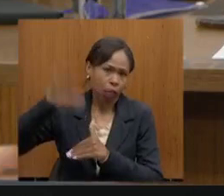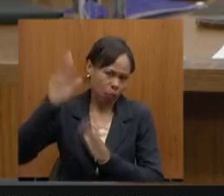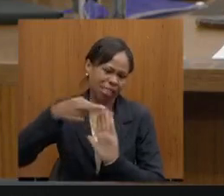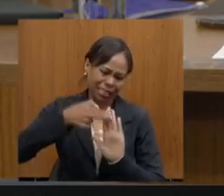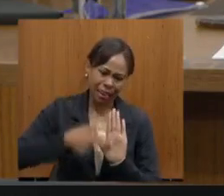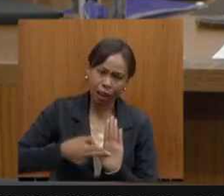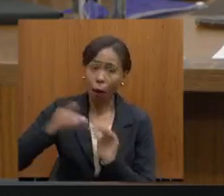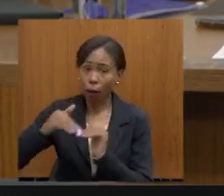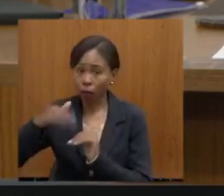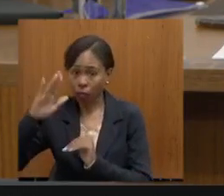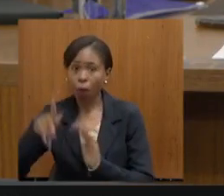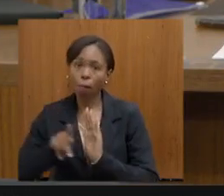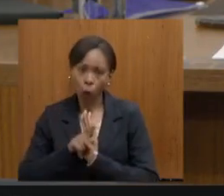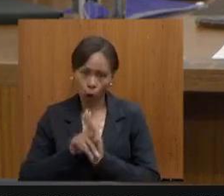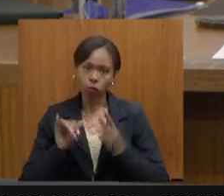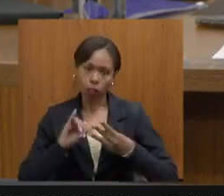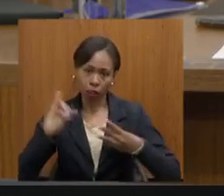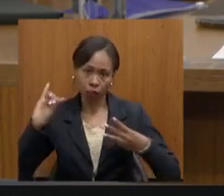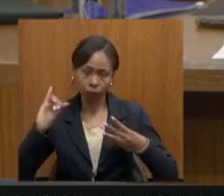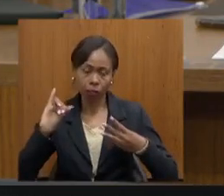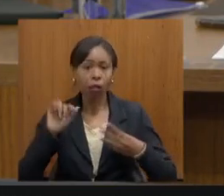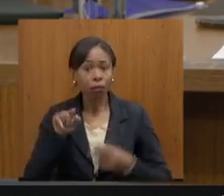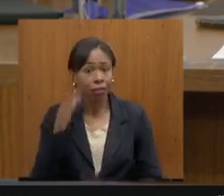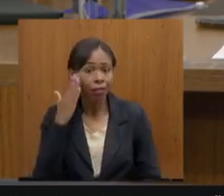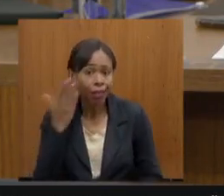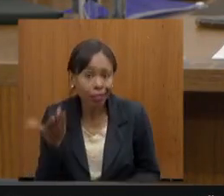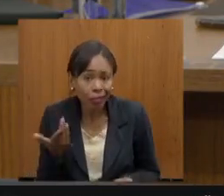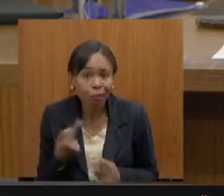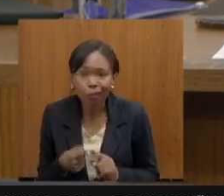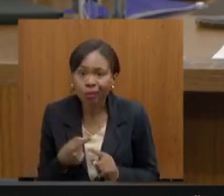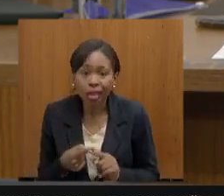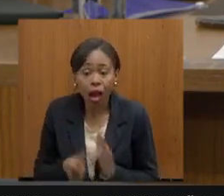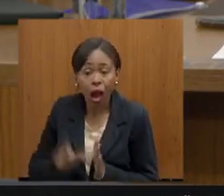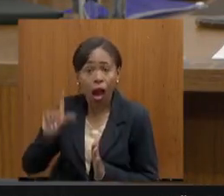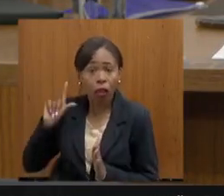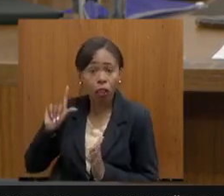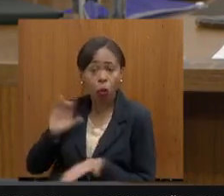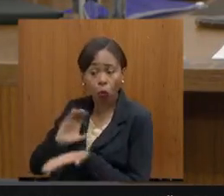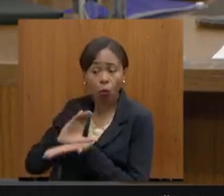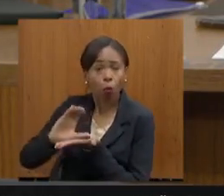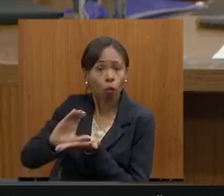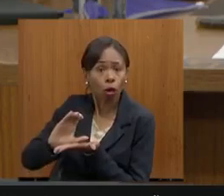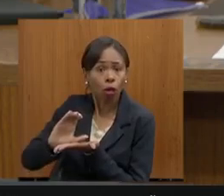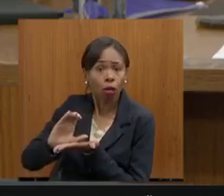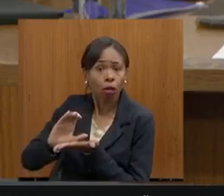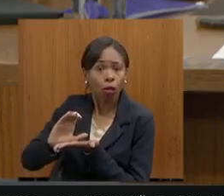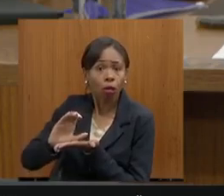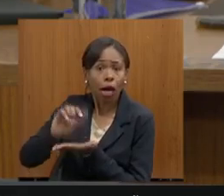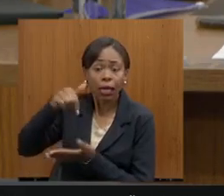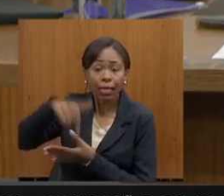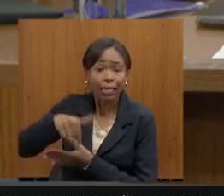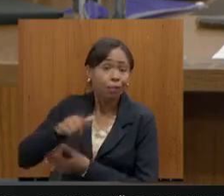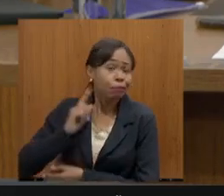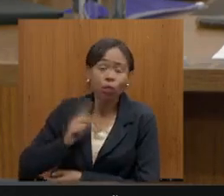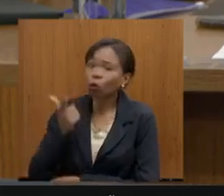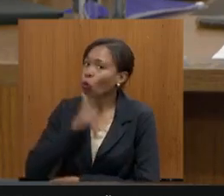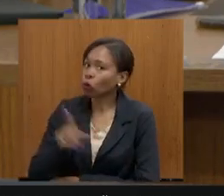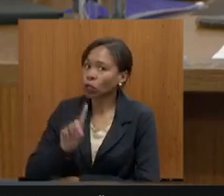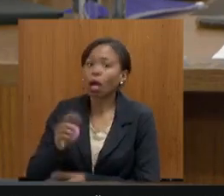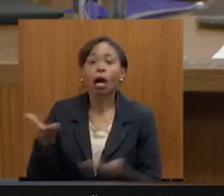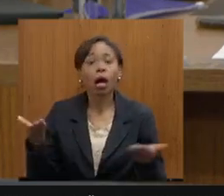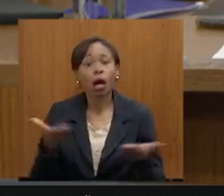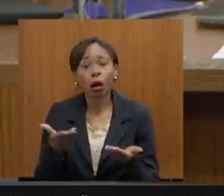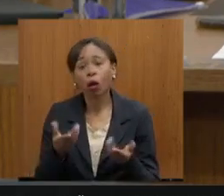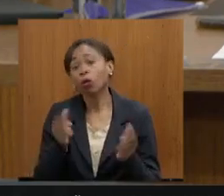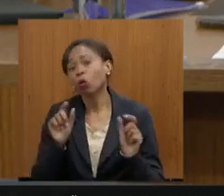também um caixa que sai da companhia o senhor entende por que que não conseguia fazer um investimento é em Minas Então hoje que nós fazemos é